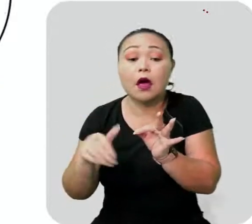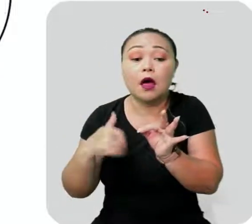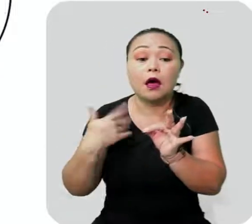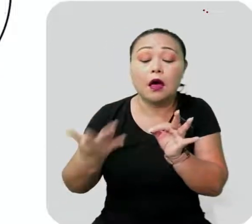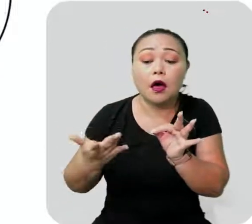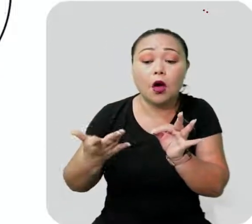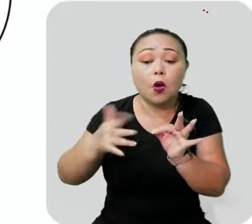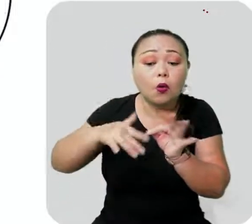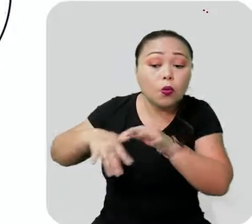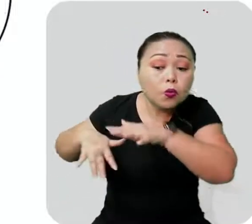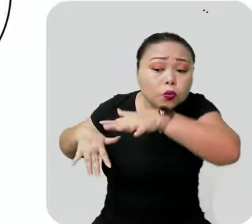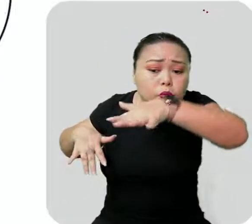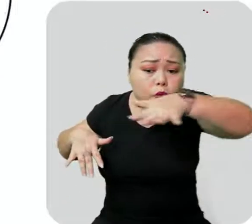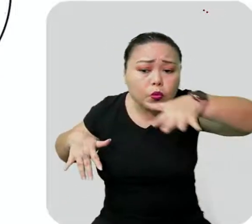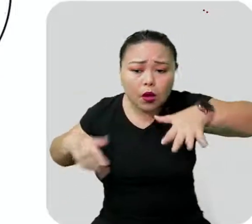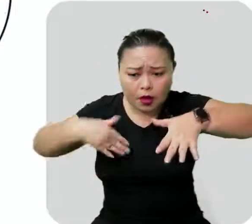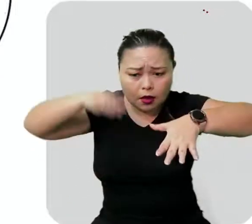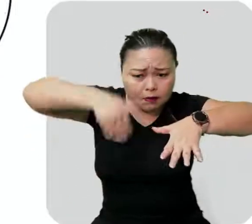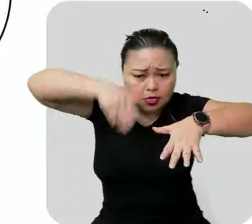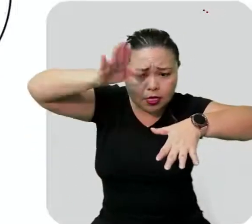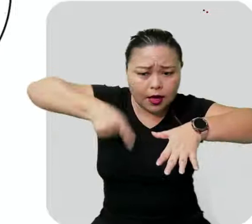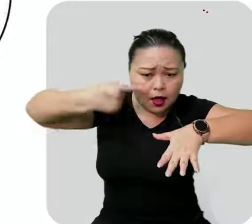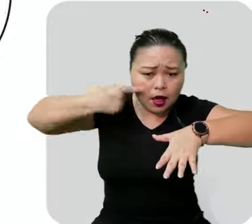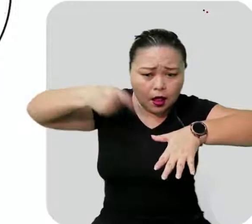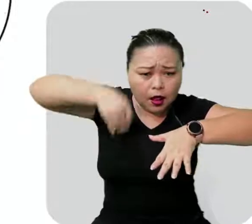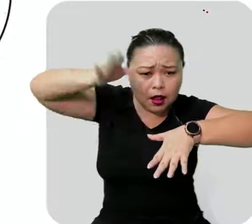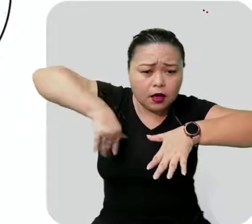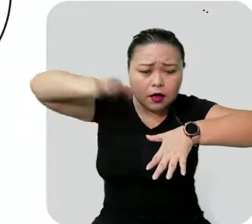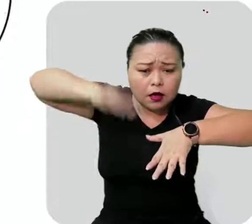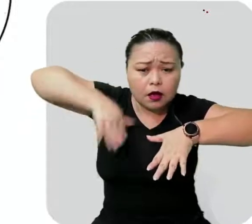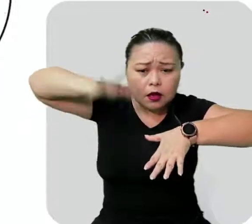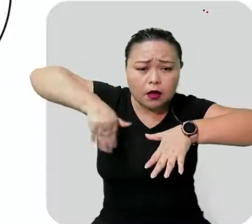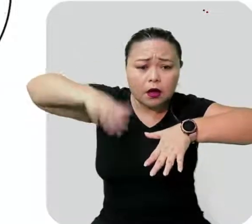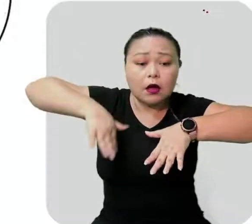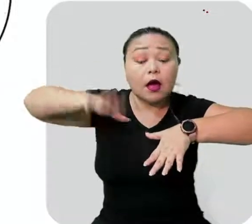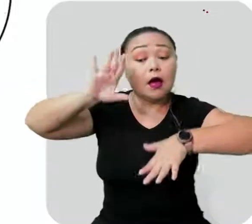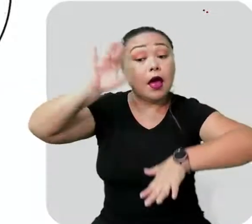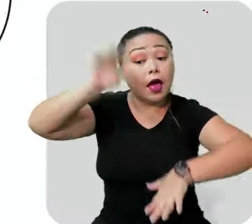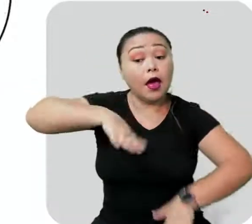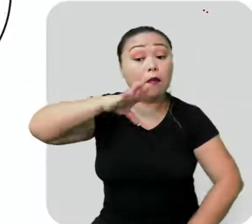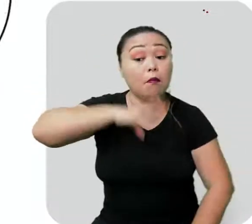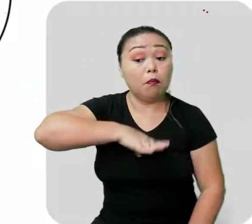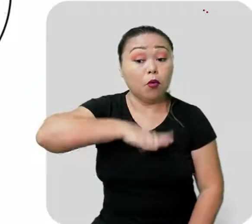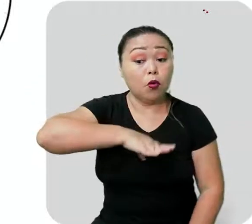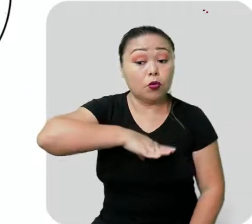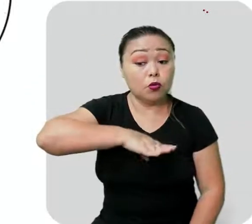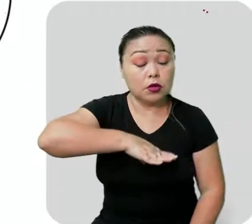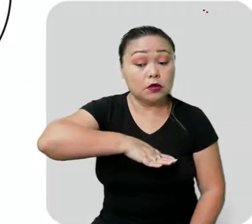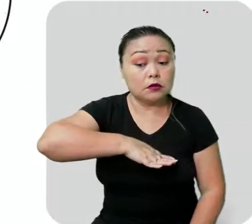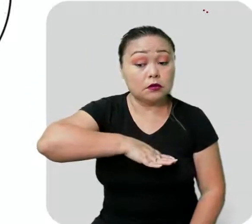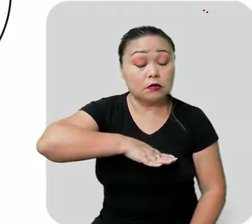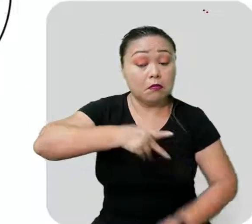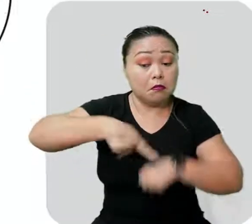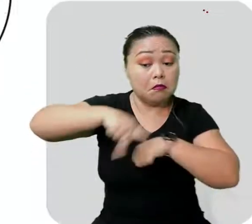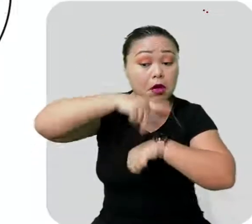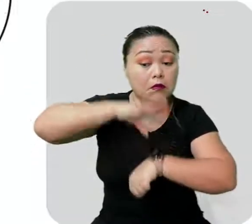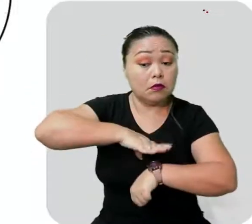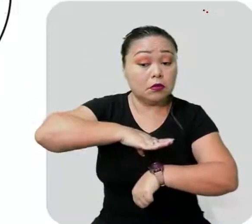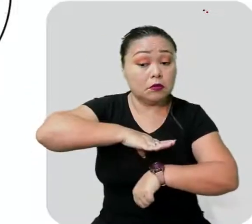seja toda essa hora que eu vou pintar aqui vai a pertencer aos portugueses viu